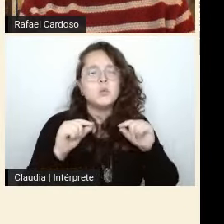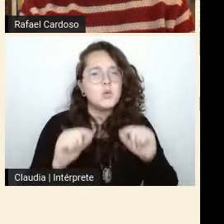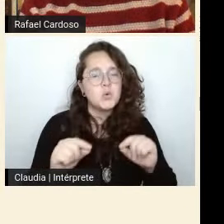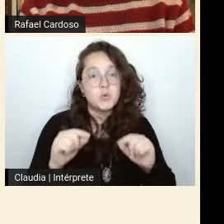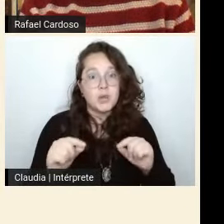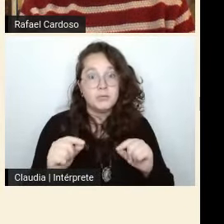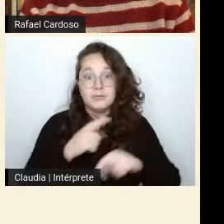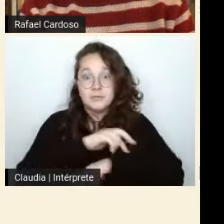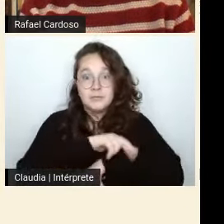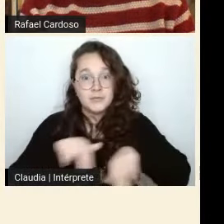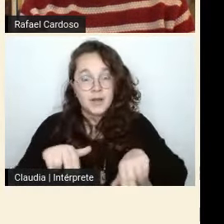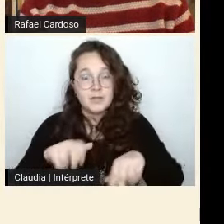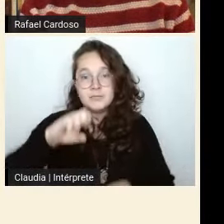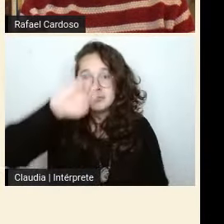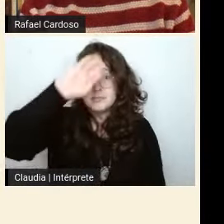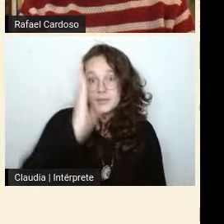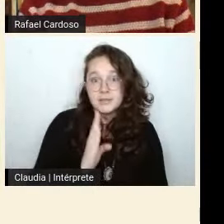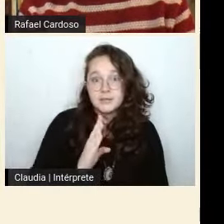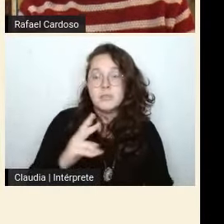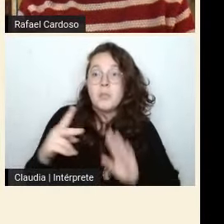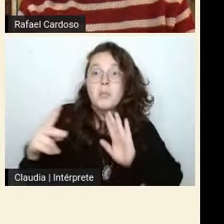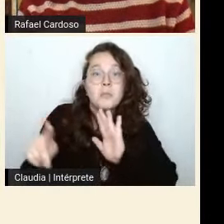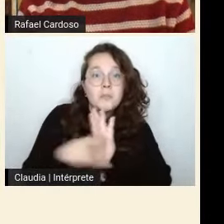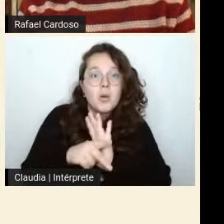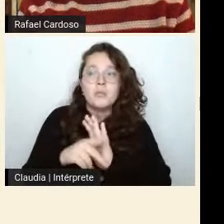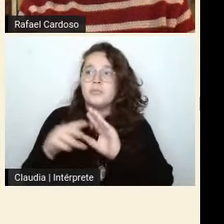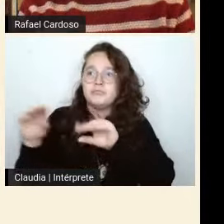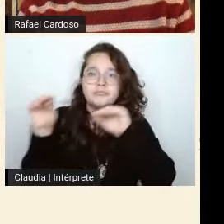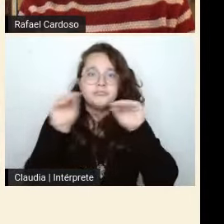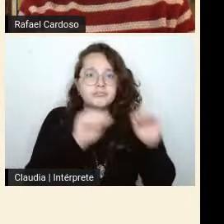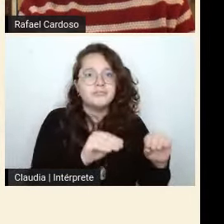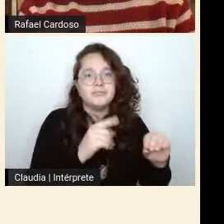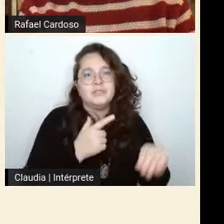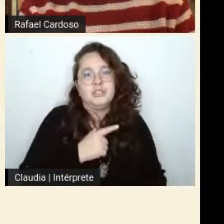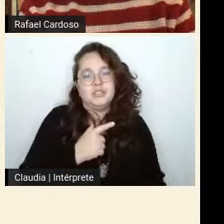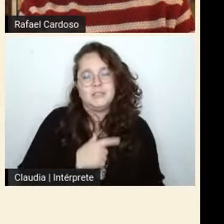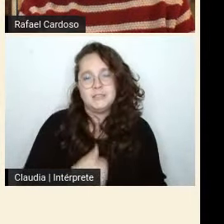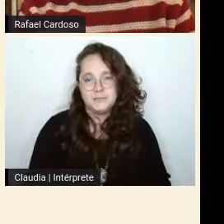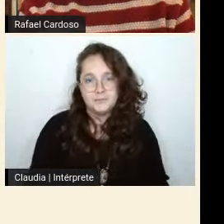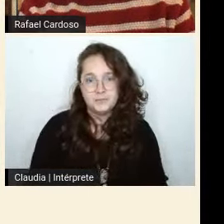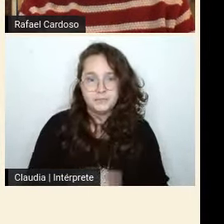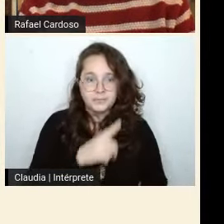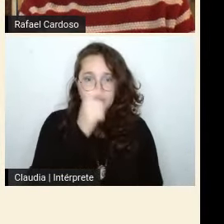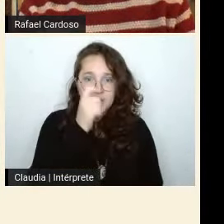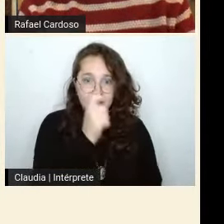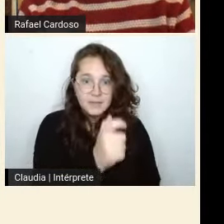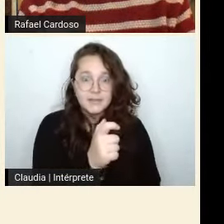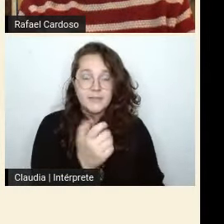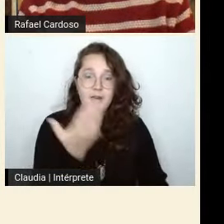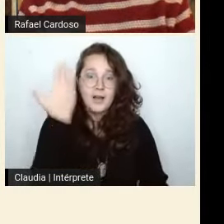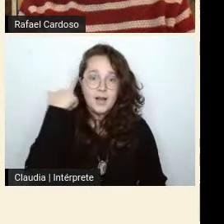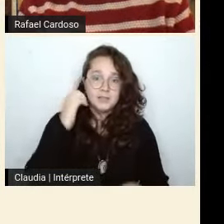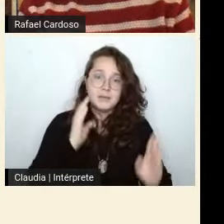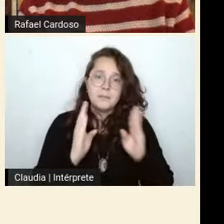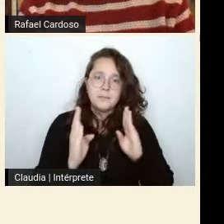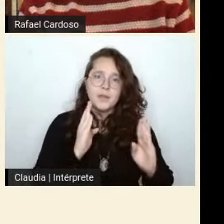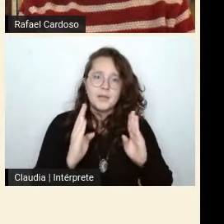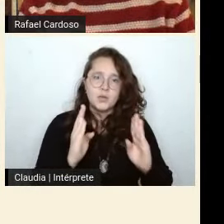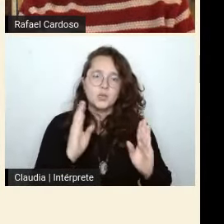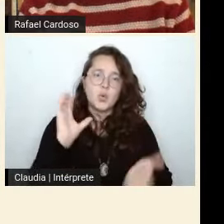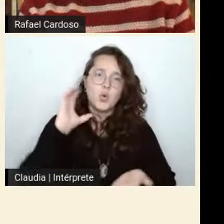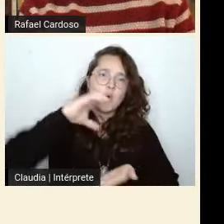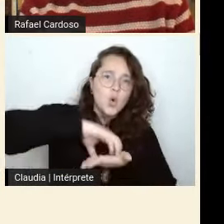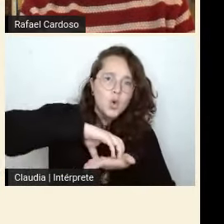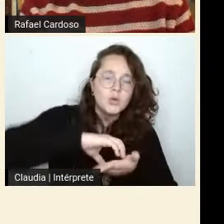de brasilianistas estadunidenses. Interessado pela arte e arquitetura do período colonial, logo se aproximou